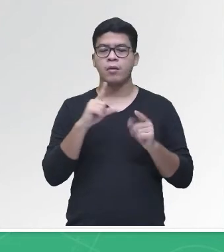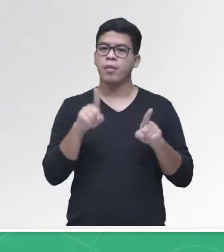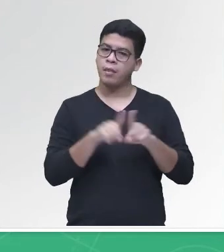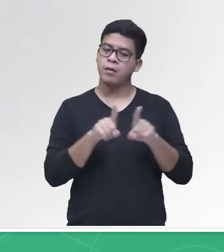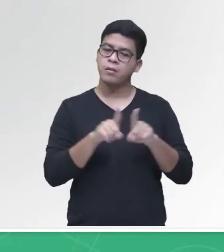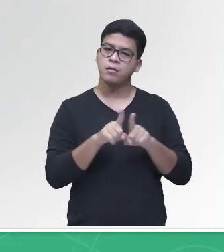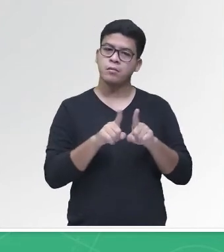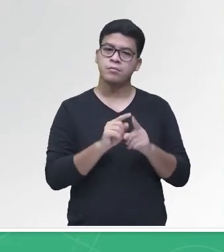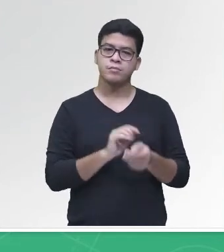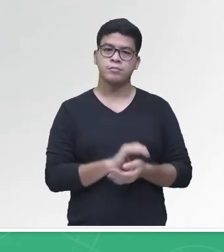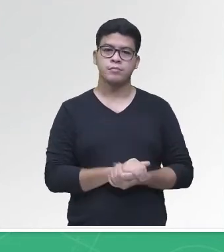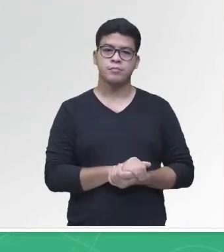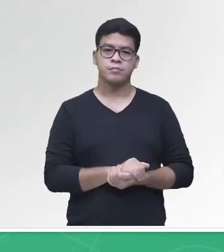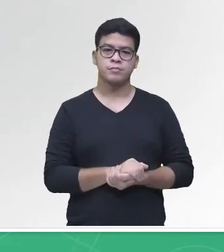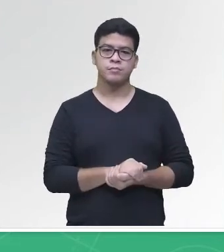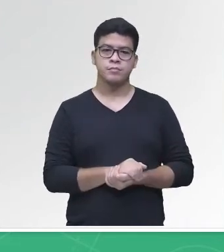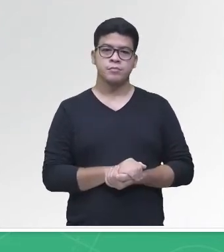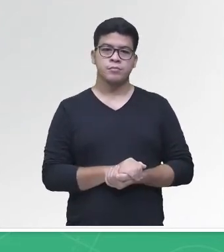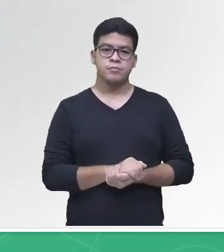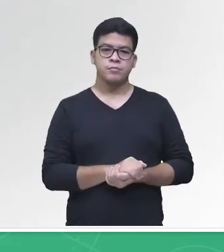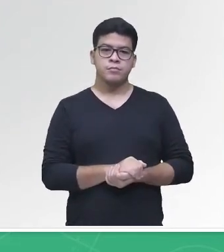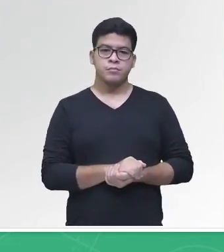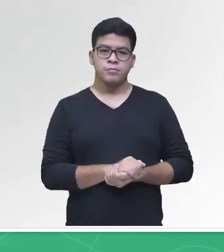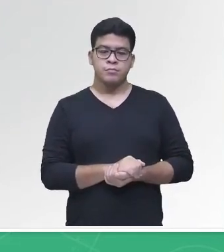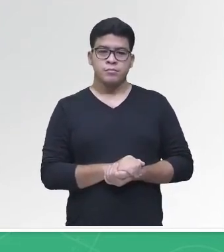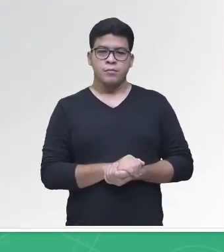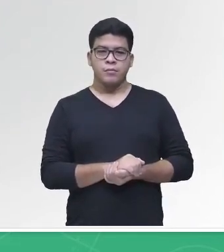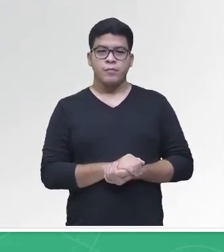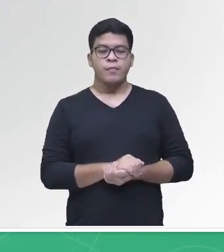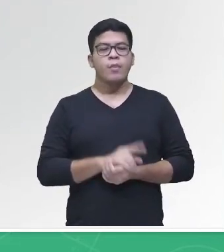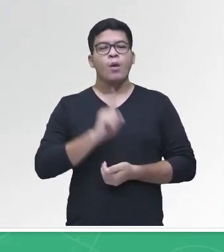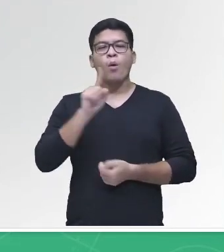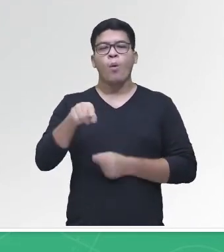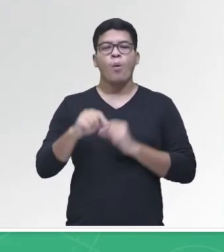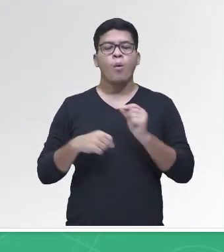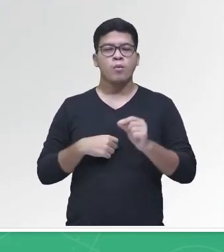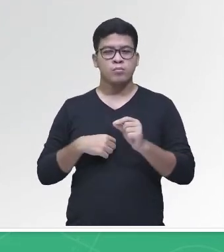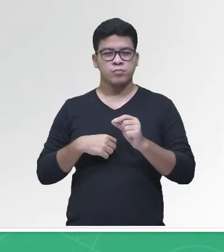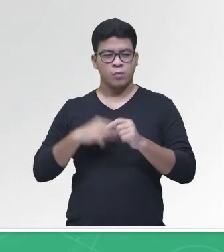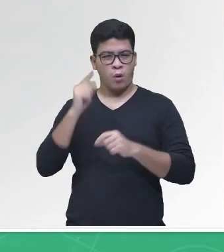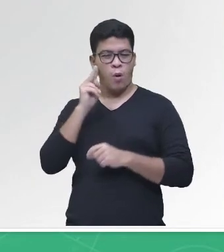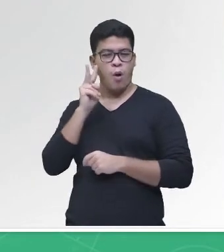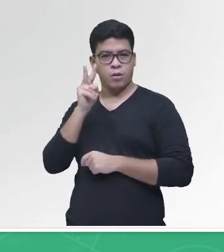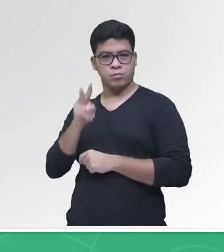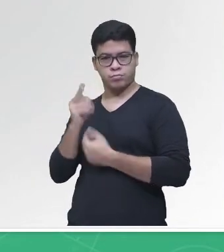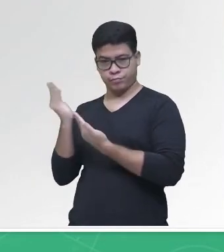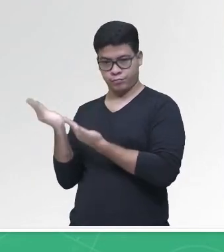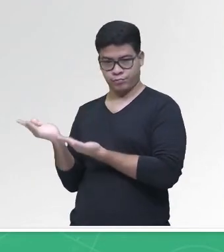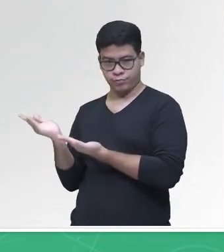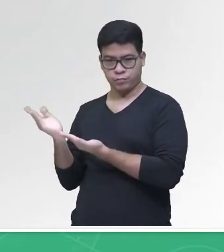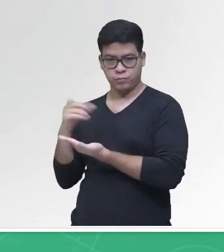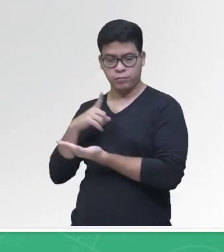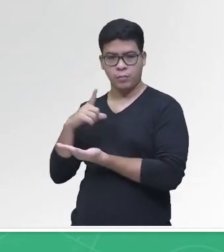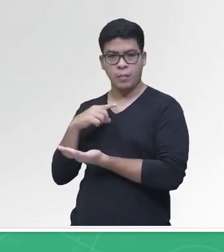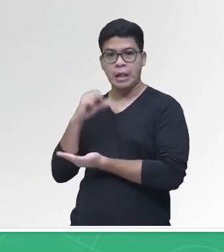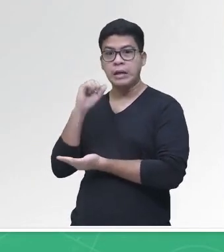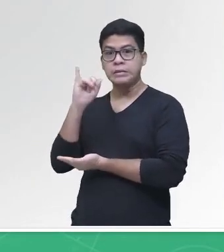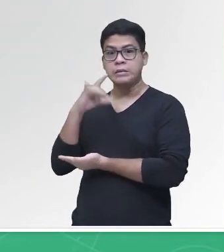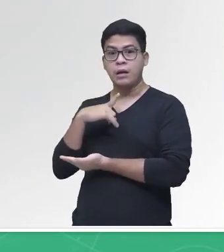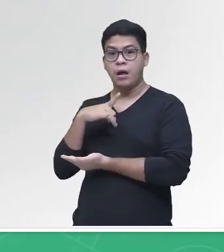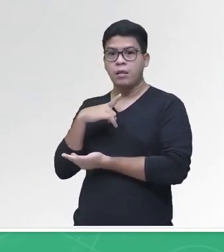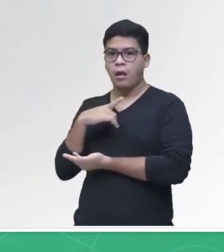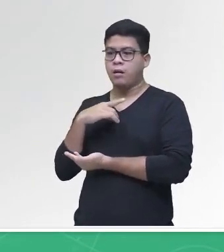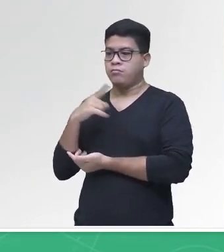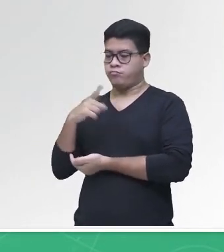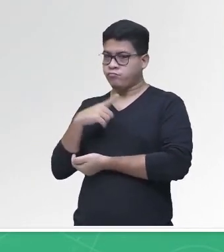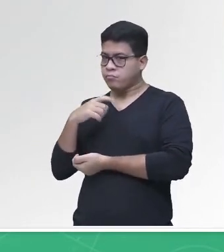eletroscópio. Vejam. O eletroscópio é um aparelho usado para detectar se um corpo possui cargas elétricas